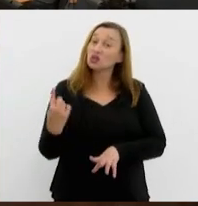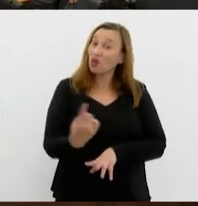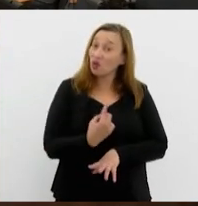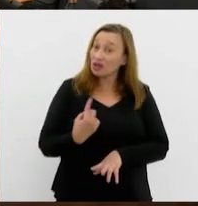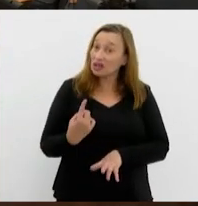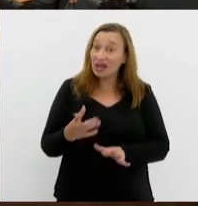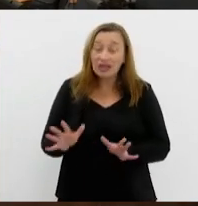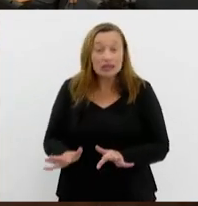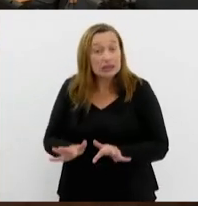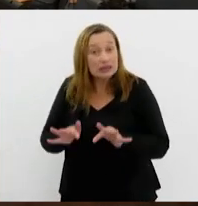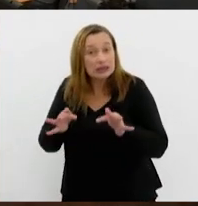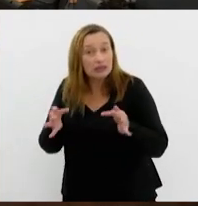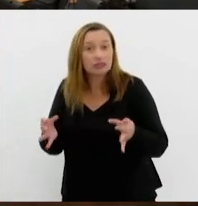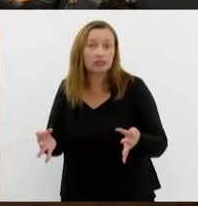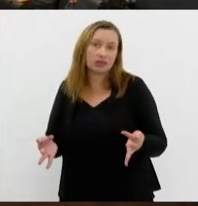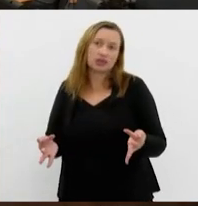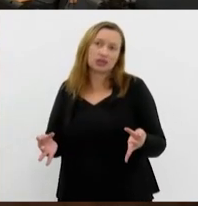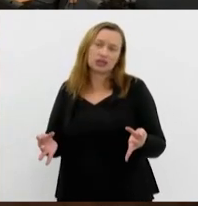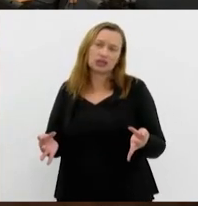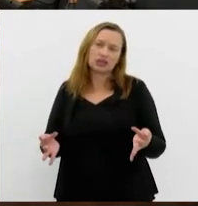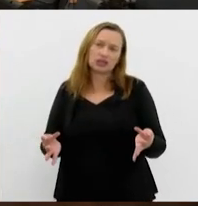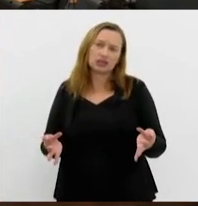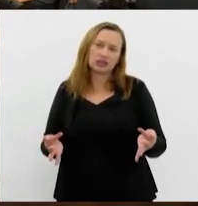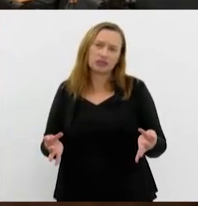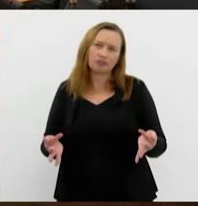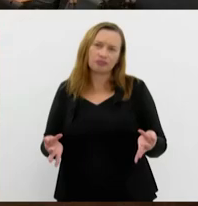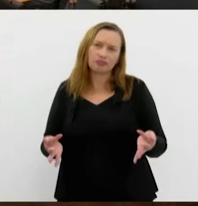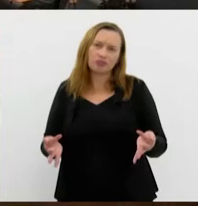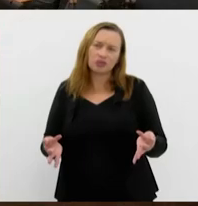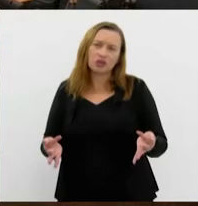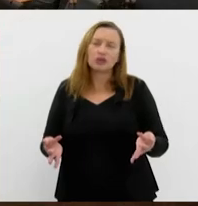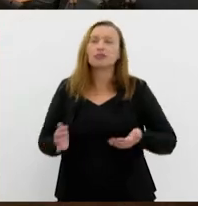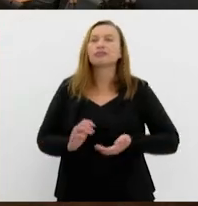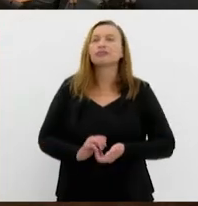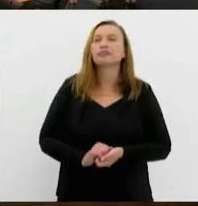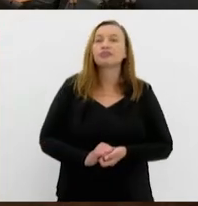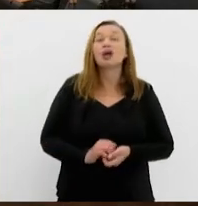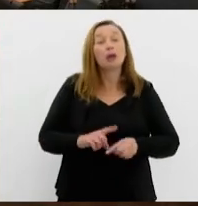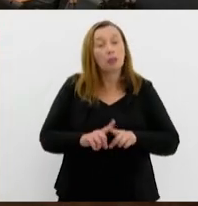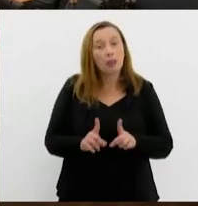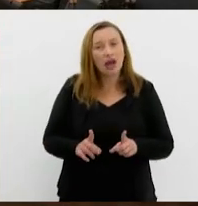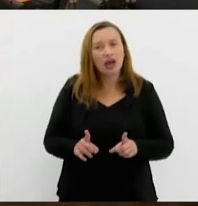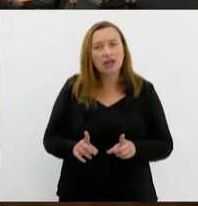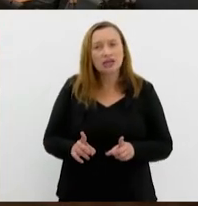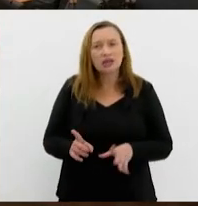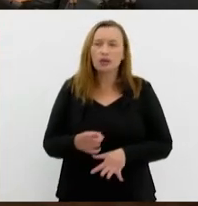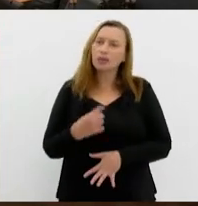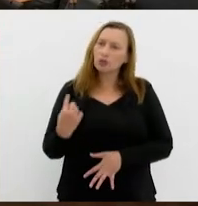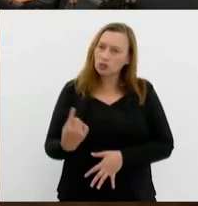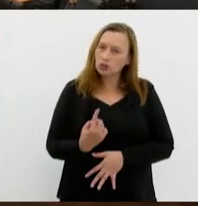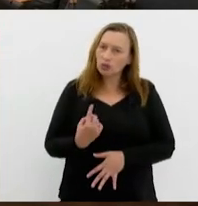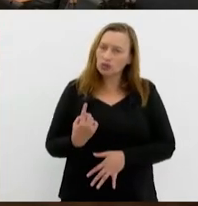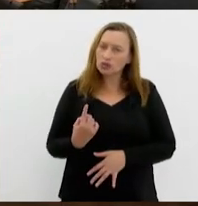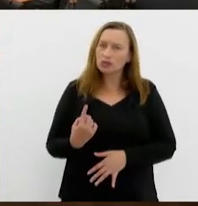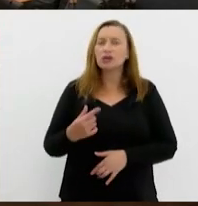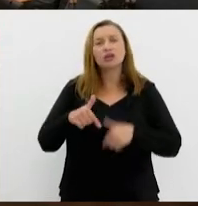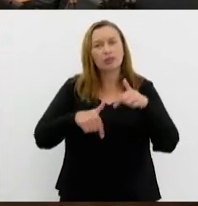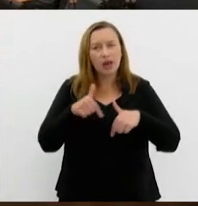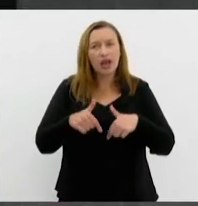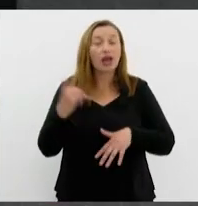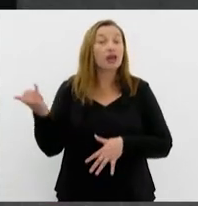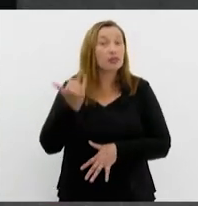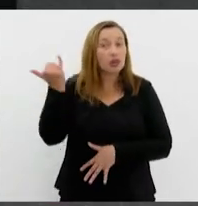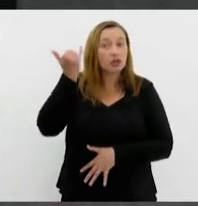são realmente uma coisitica desse tamanho, mas que para os mandatos são importantes. Então, é só